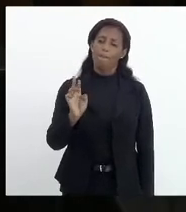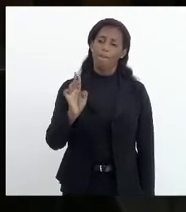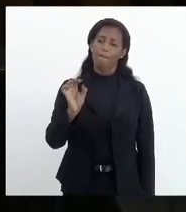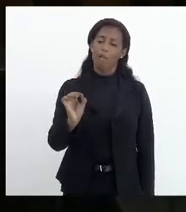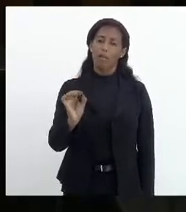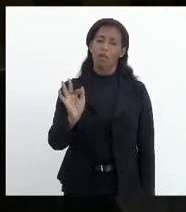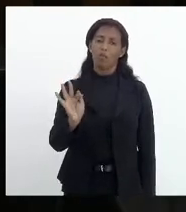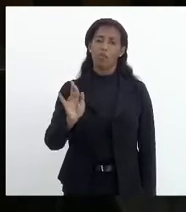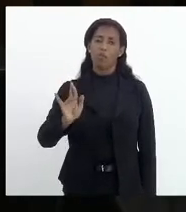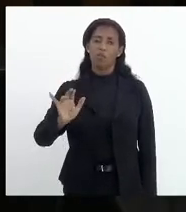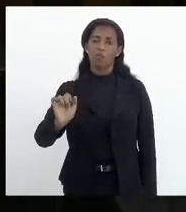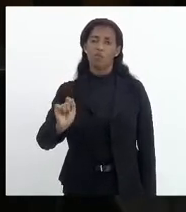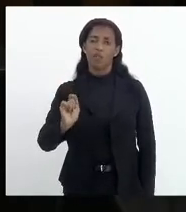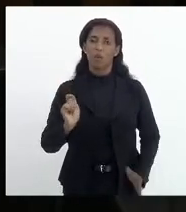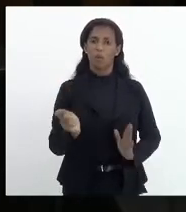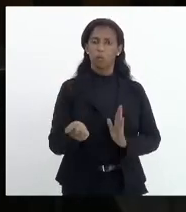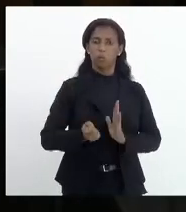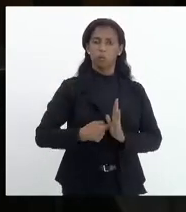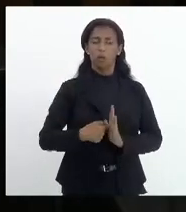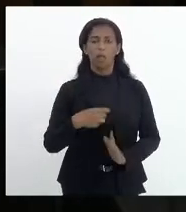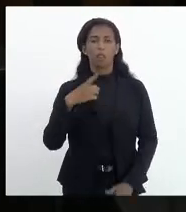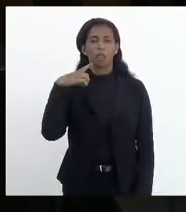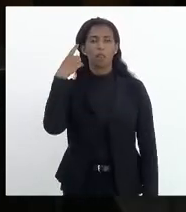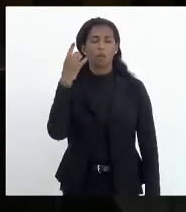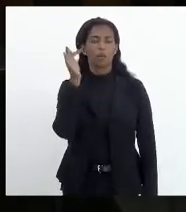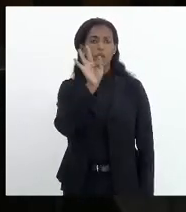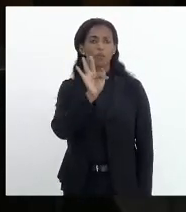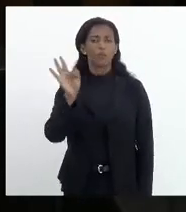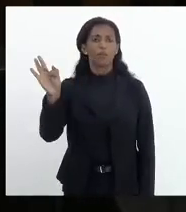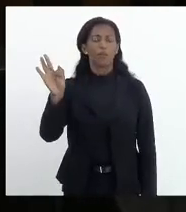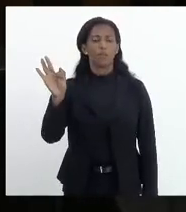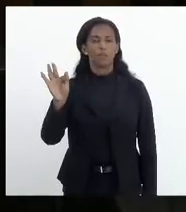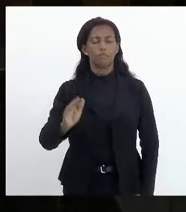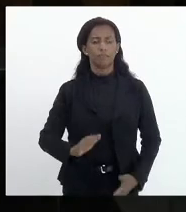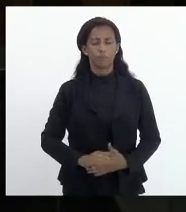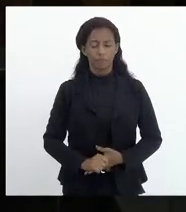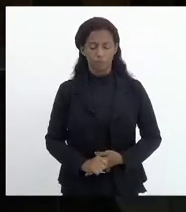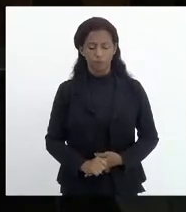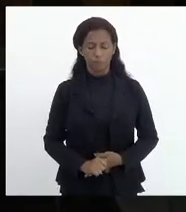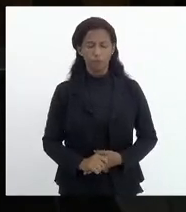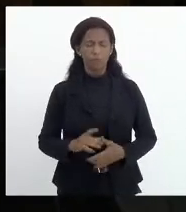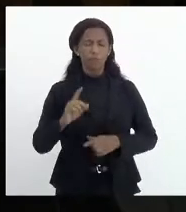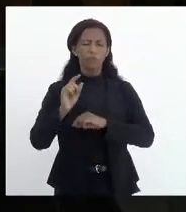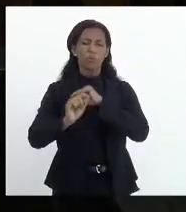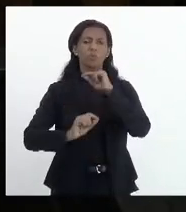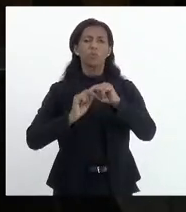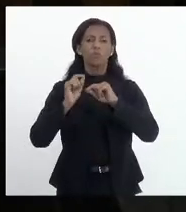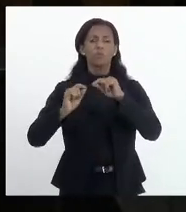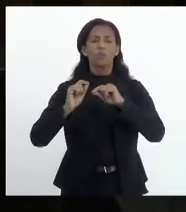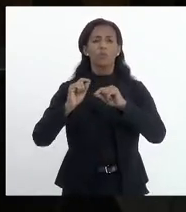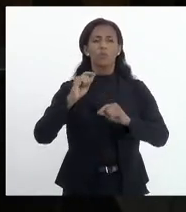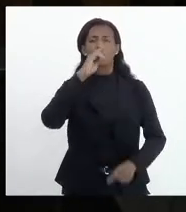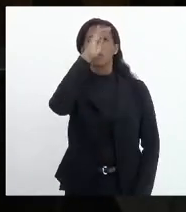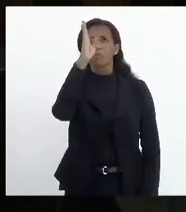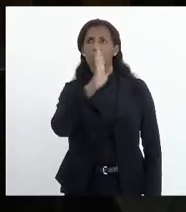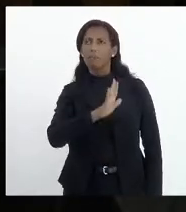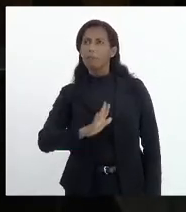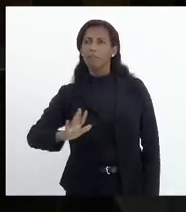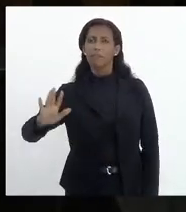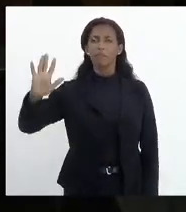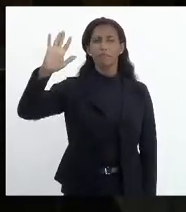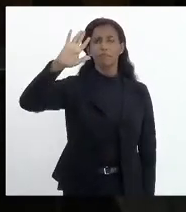subscrever como deputado federal constituinte o que o Brasil assistiu neste Sete de